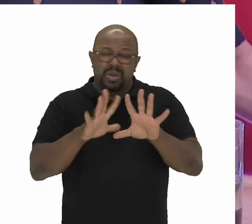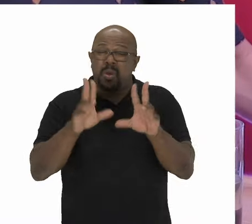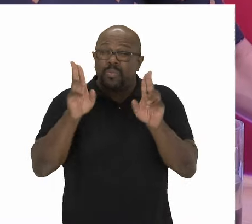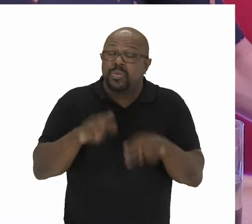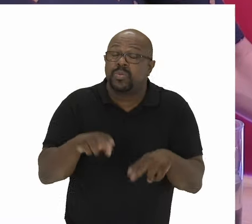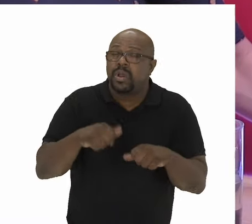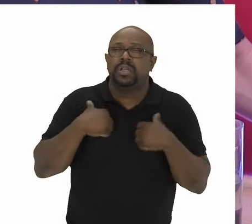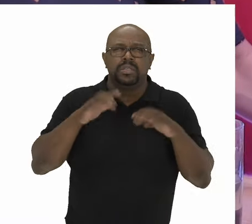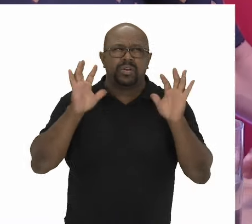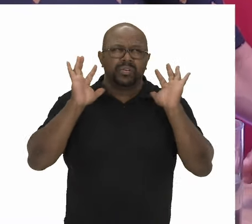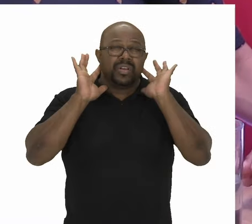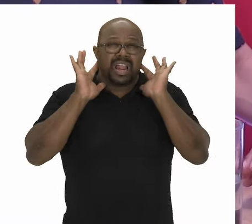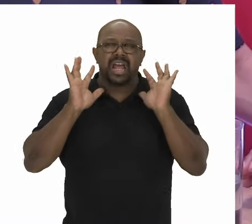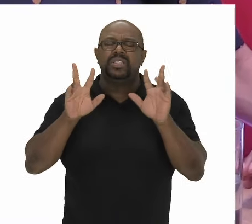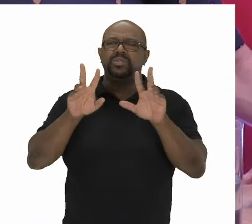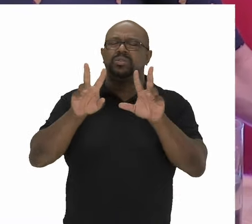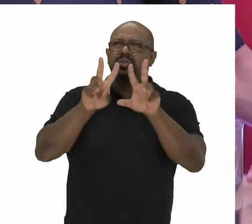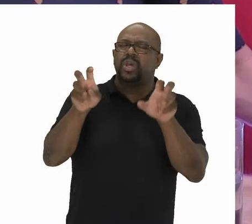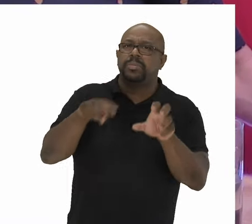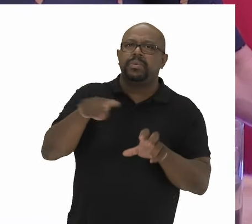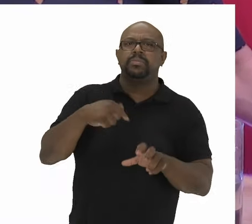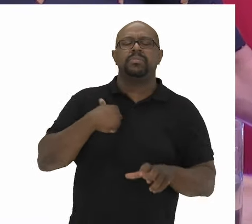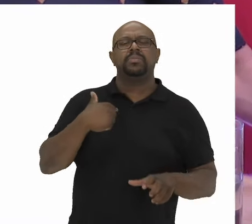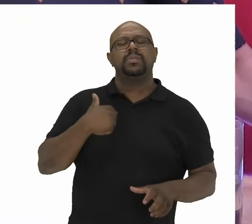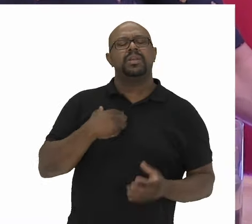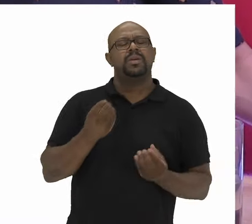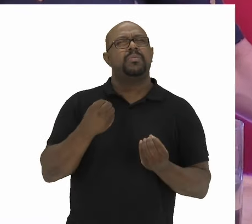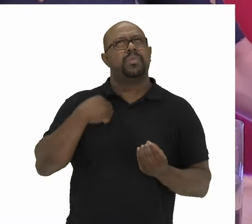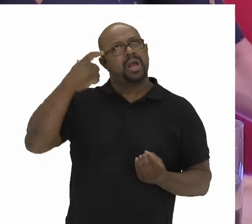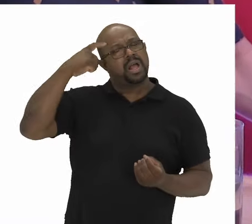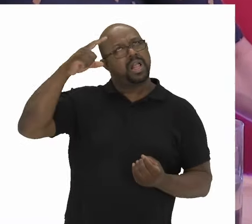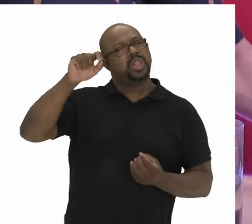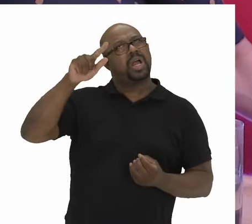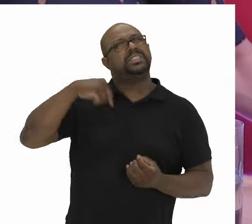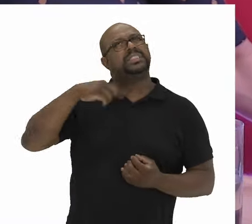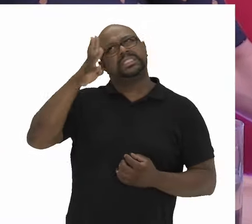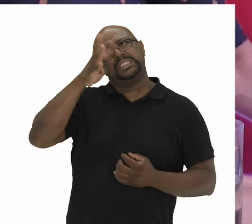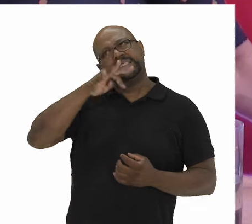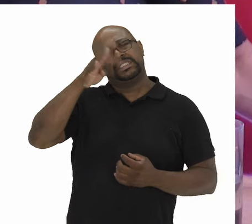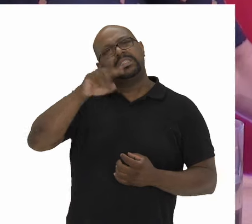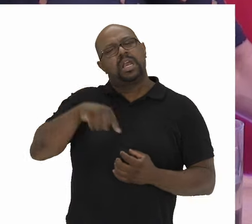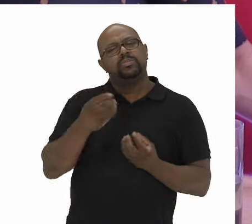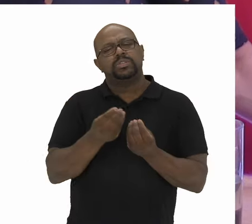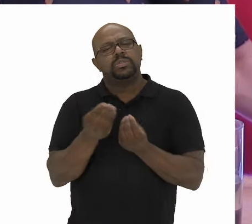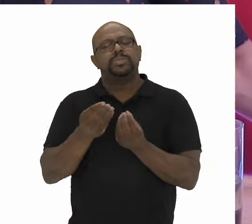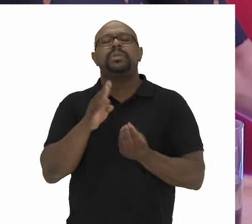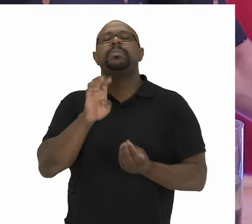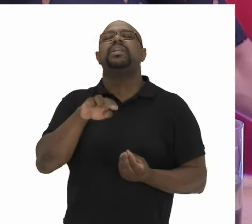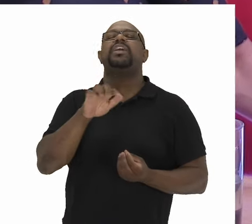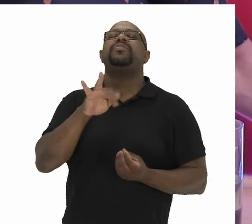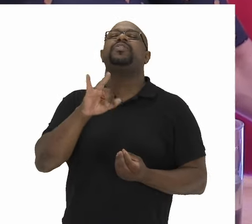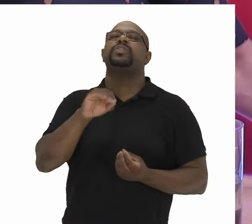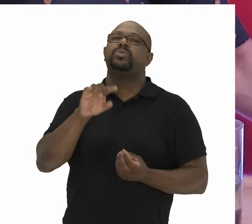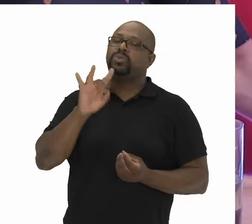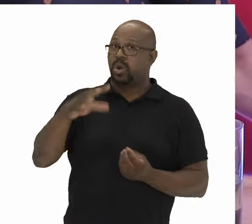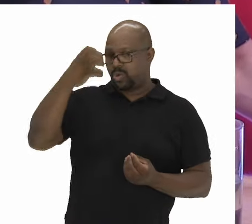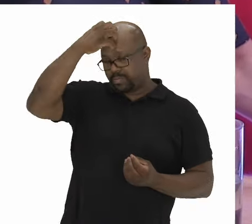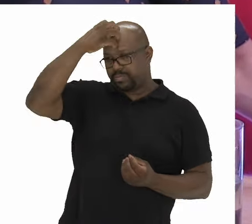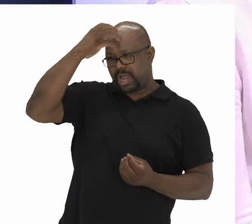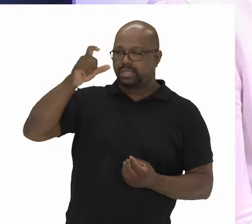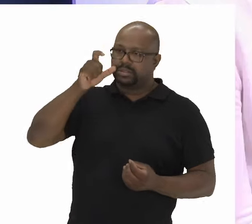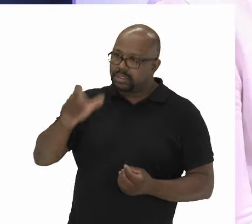preventivo coisa da qual nunca tinha ouvido falar sobre a qual minha pobre lógica ainda insiste Esse é o tipo de benefício que